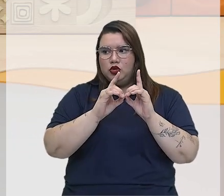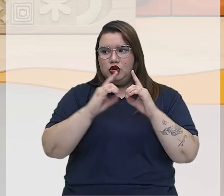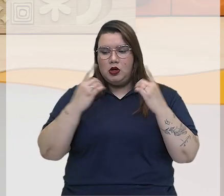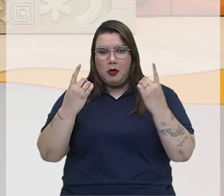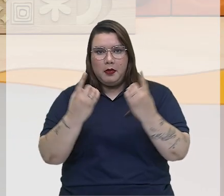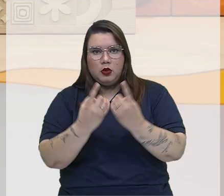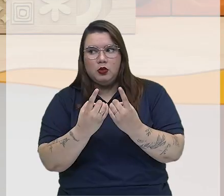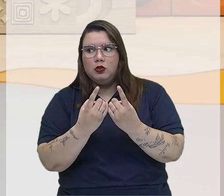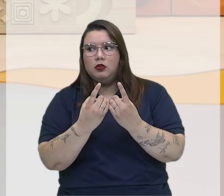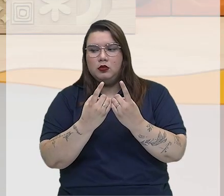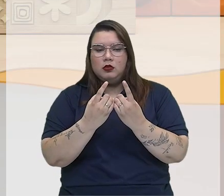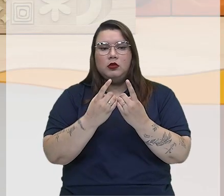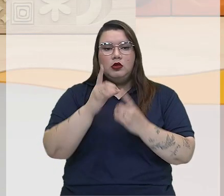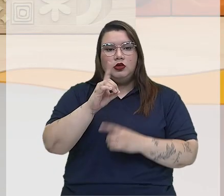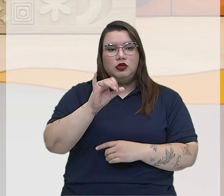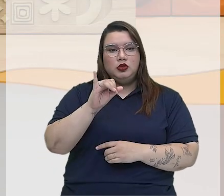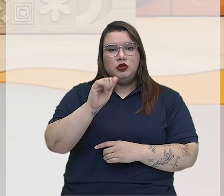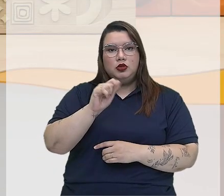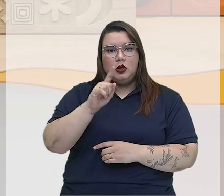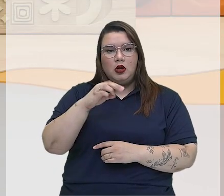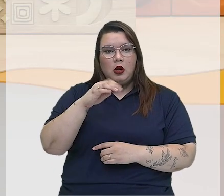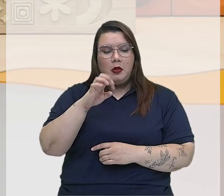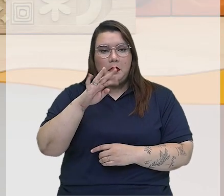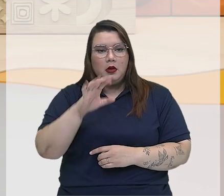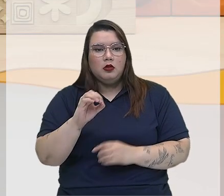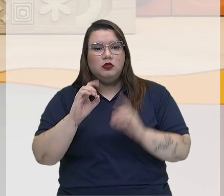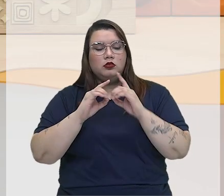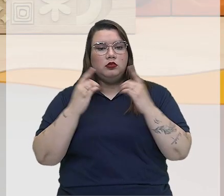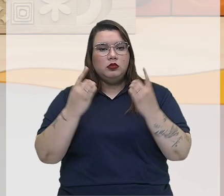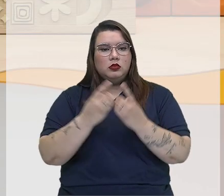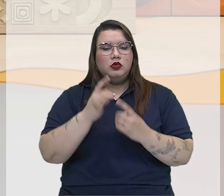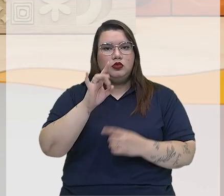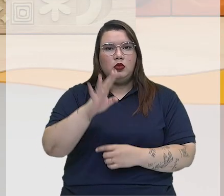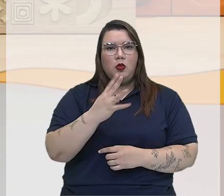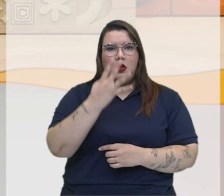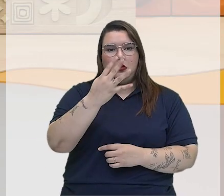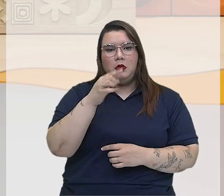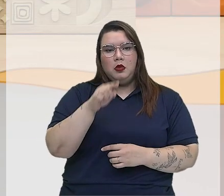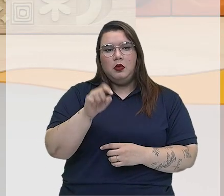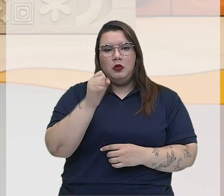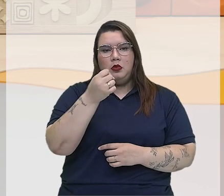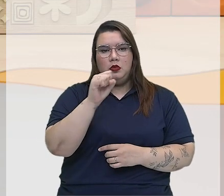ponta a outra da formação circular desse planeta, tem apenas